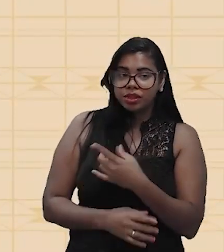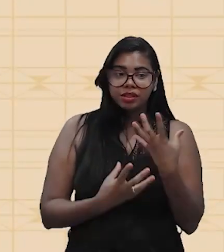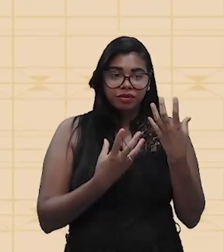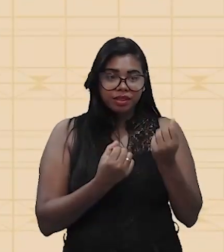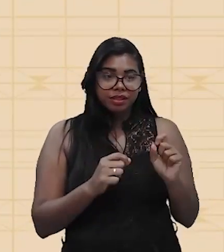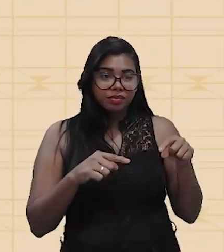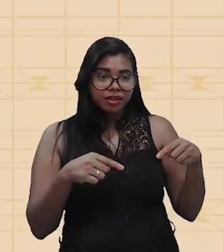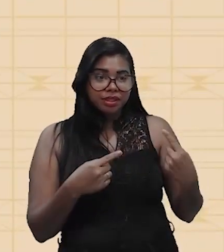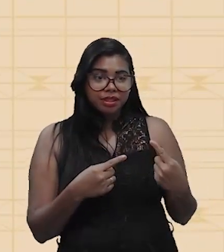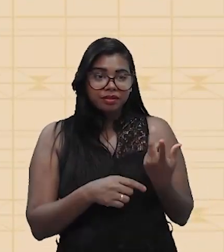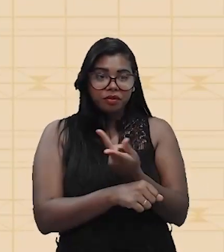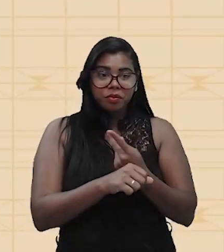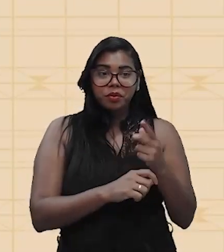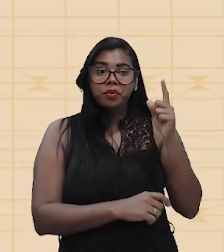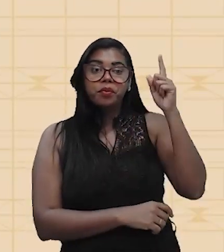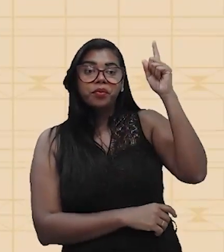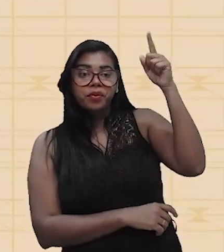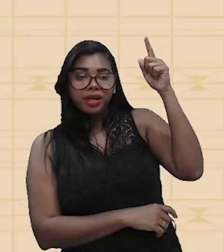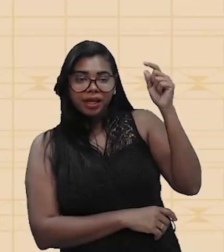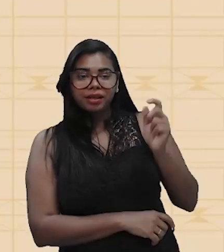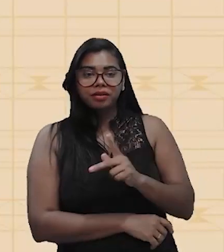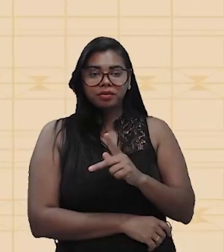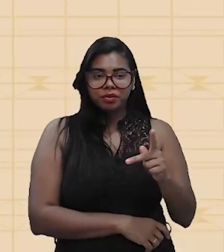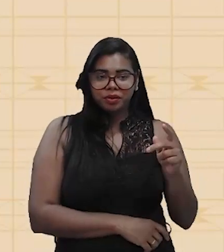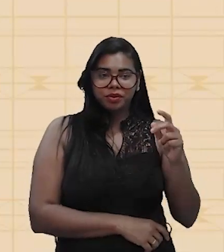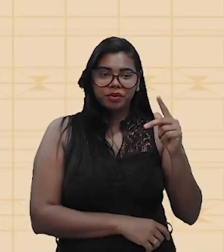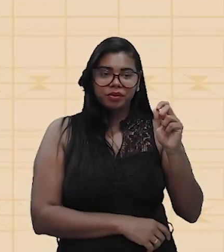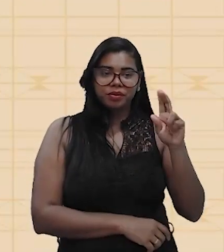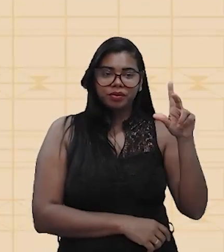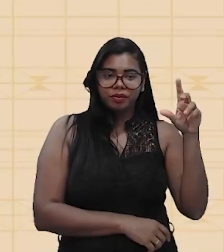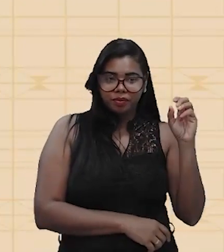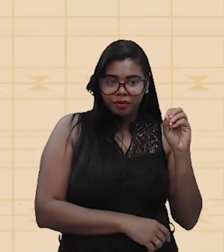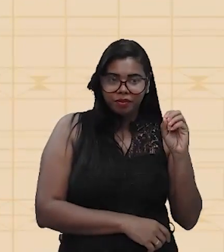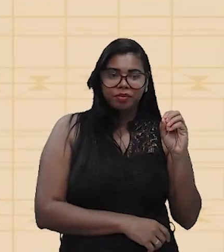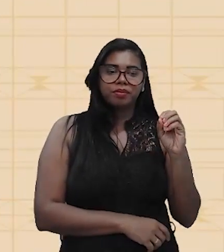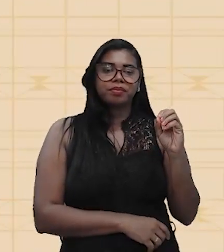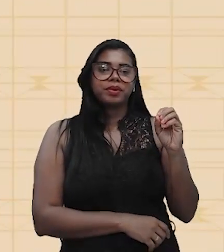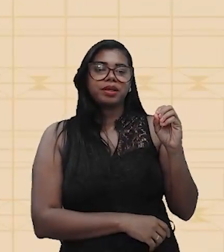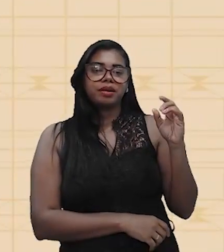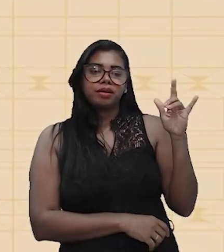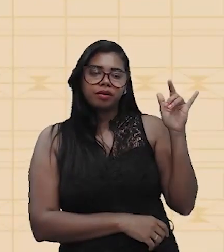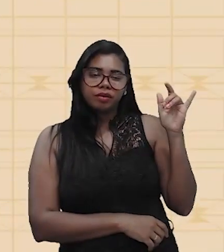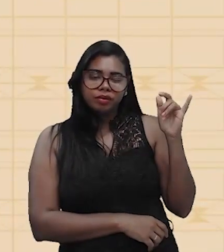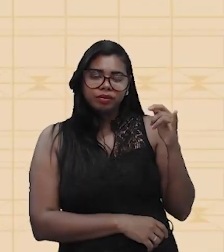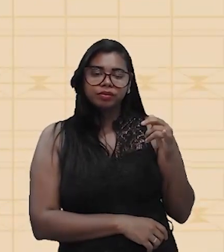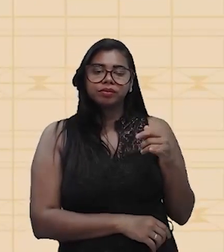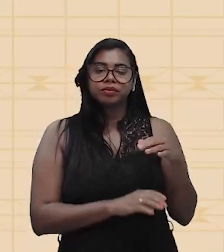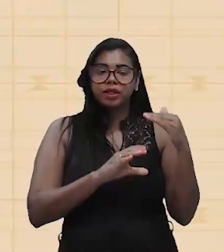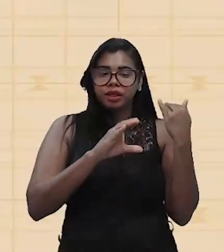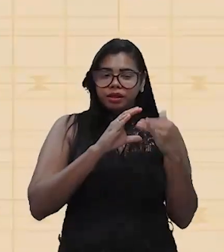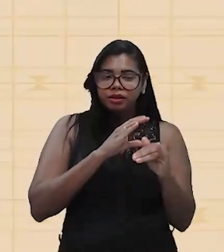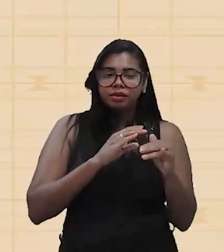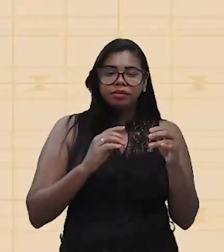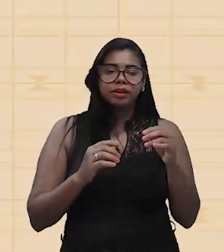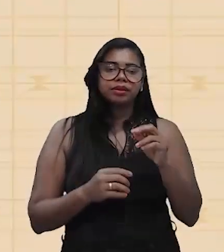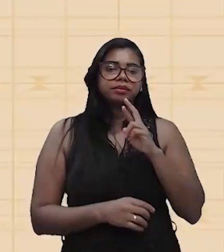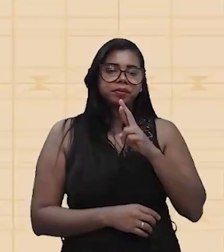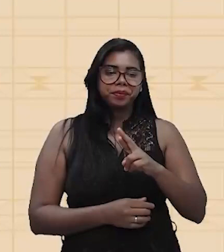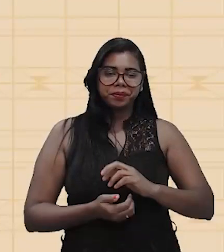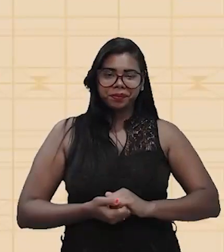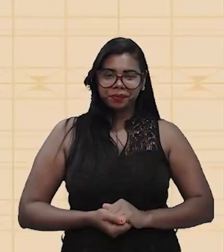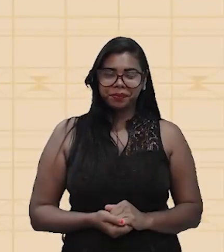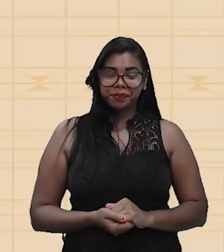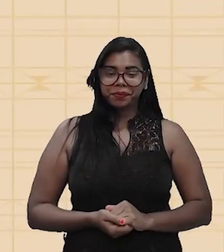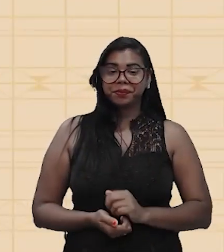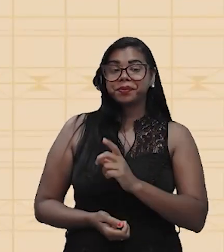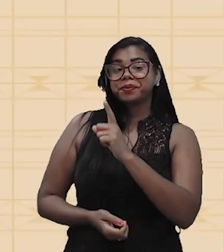Instagram, Paulo Vieira, hipnose com H, tá? Hipnose, que aí e manda lá a sua resposta, belezinha? Mas aí